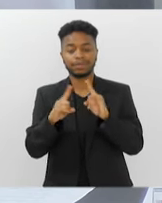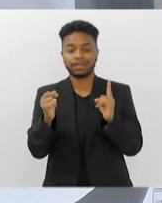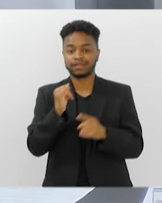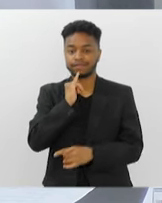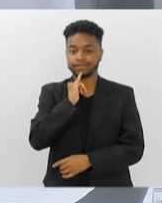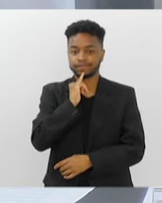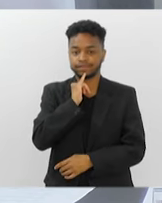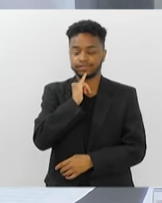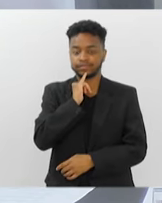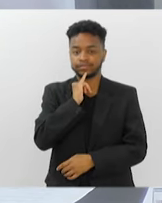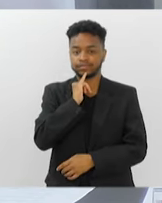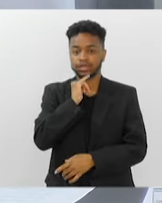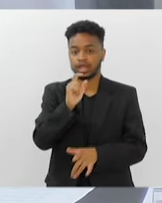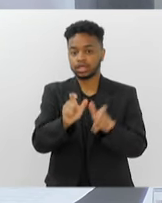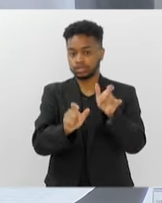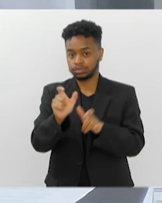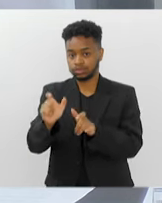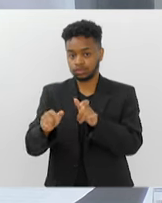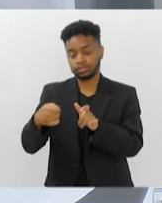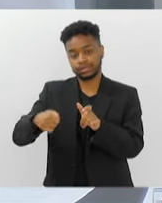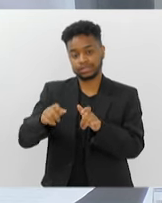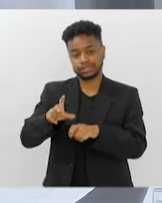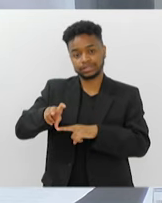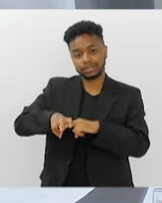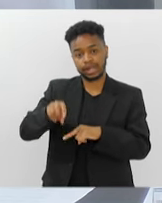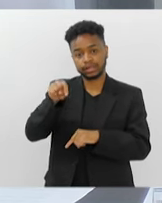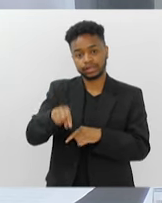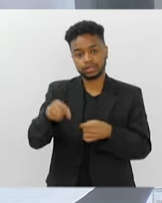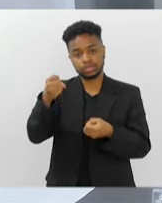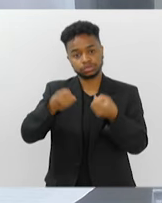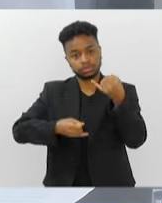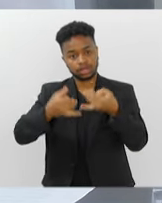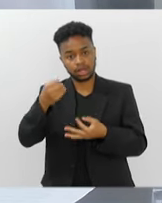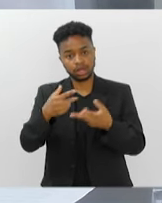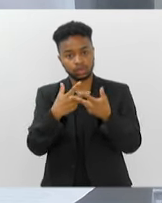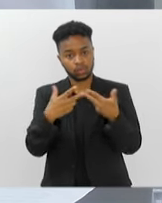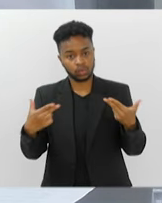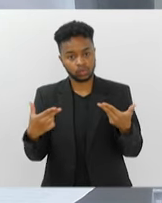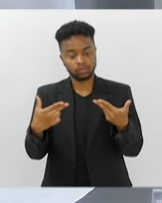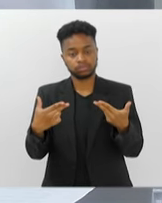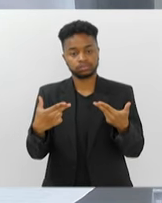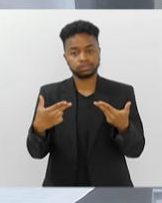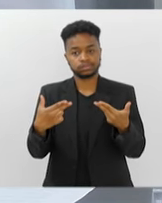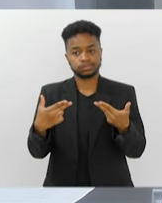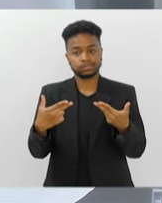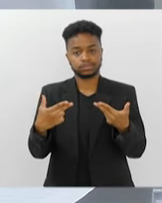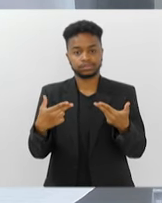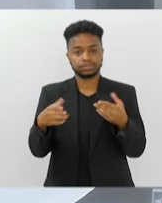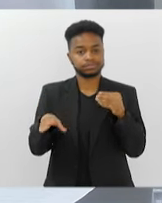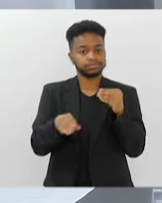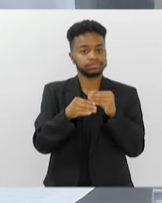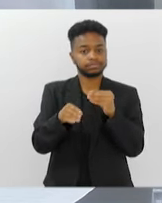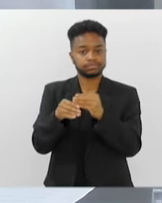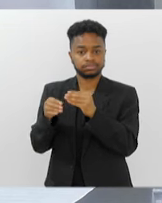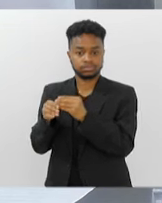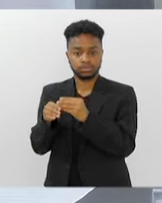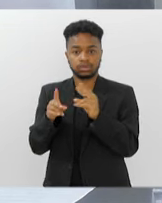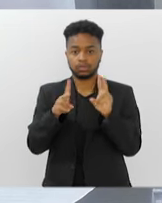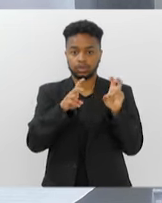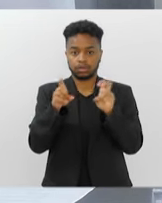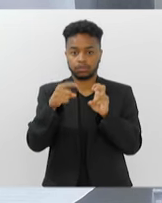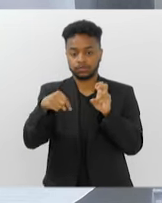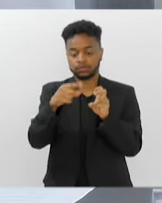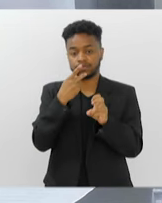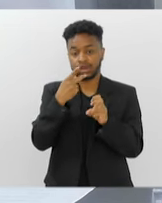e as pessoas que deveriam estar aqui sentadas para dar os outros esclarecimentos que complementaram que vossas senhorias